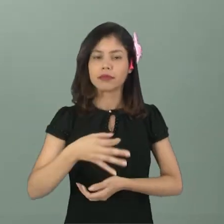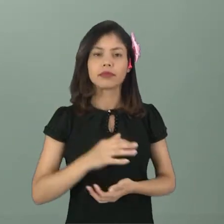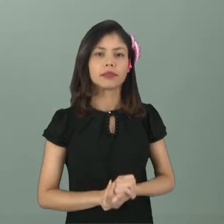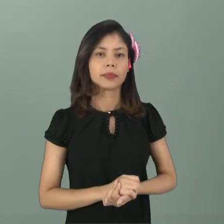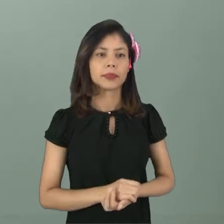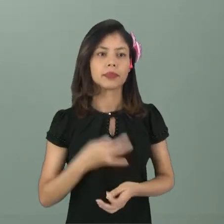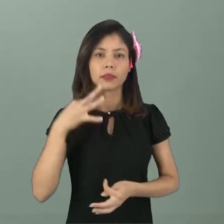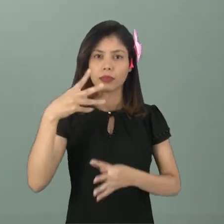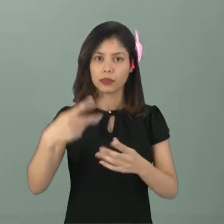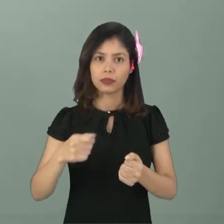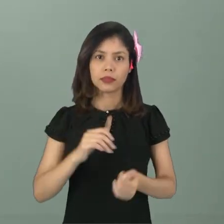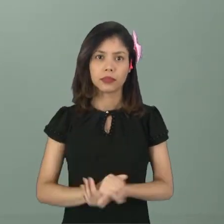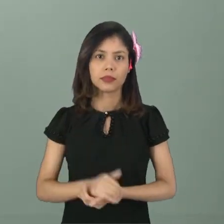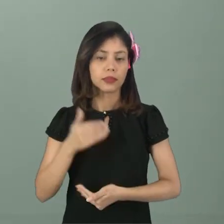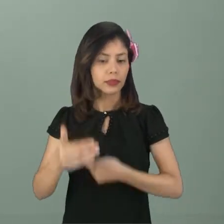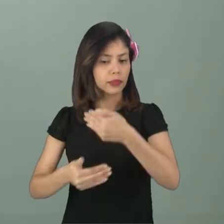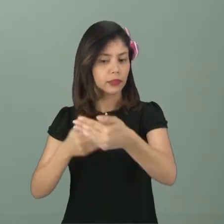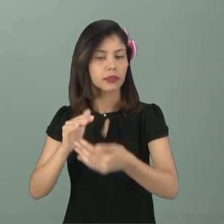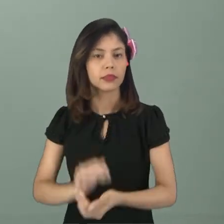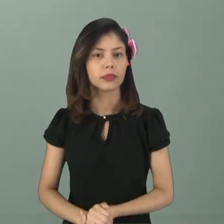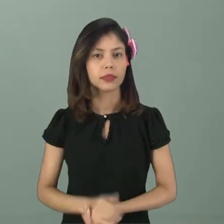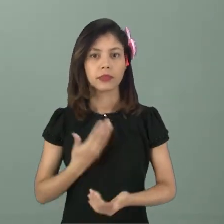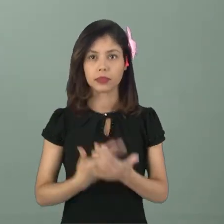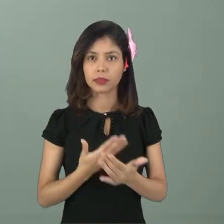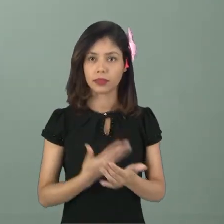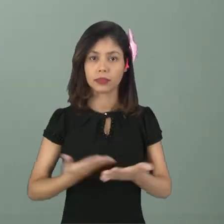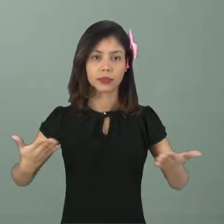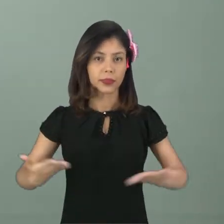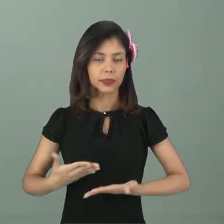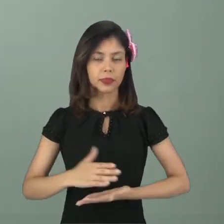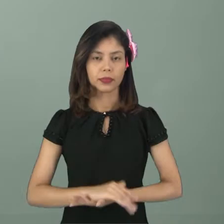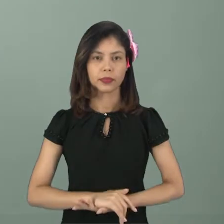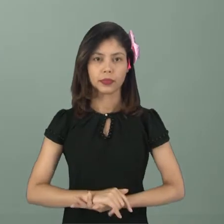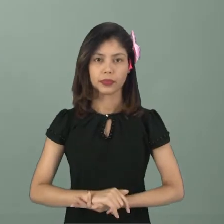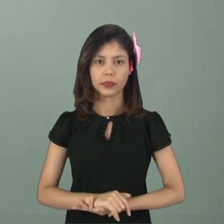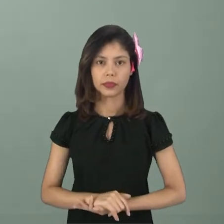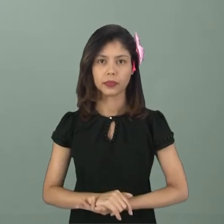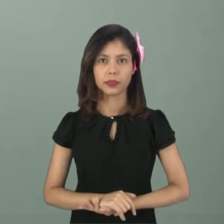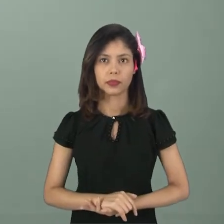tudo o que foi passado agora nessa aula. Vamos lá?